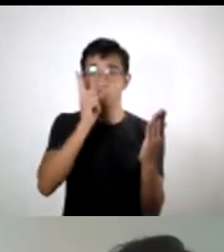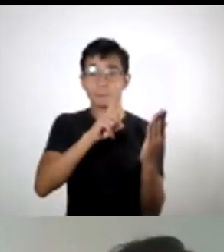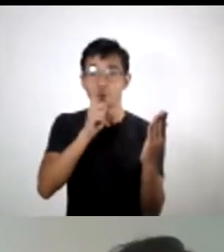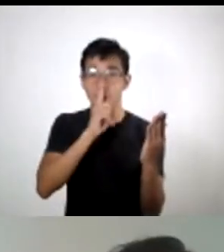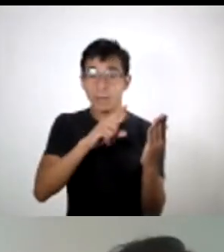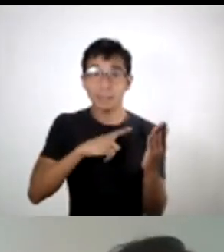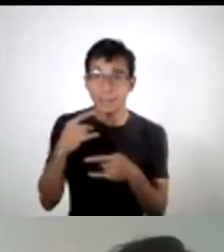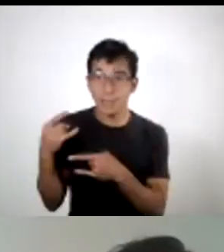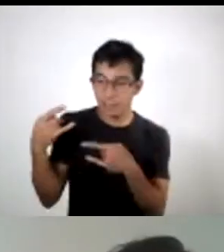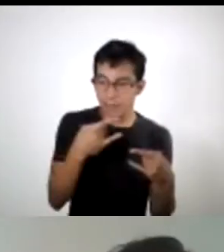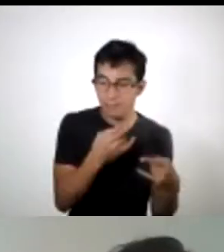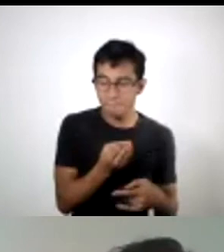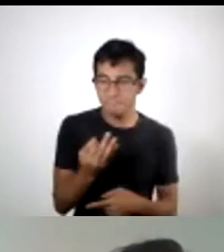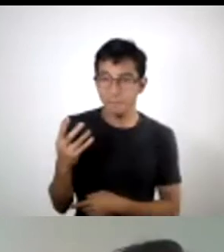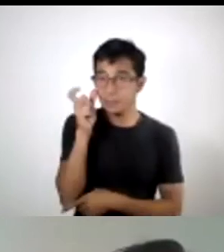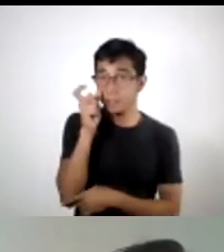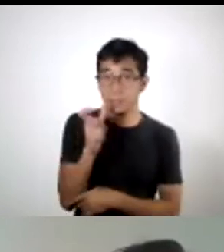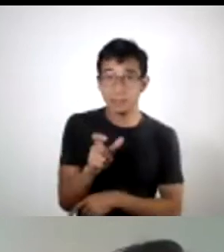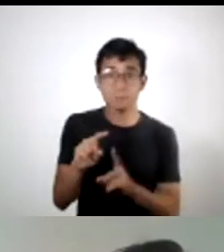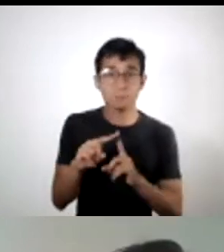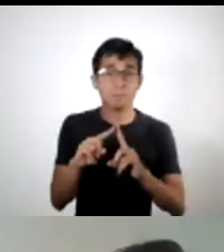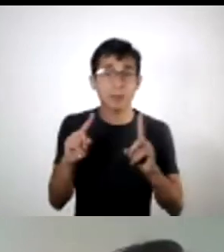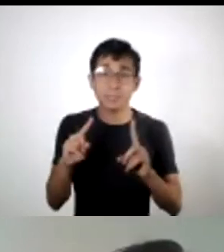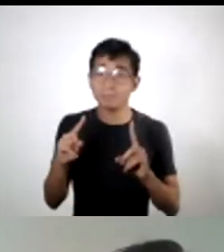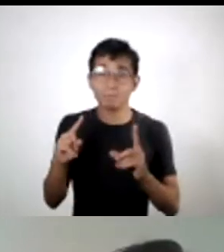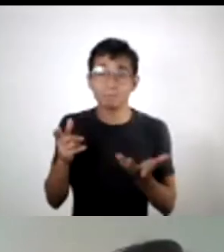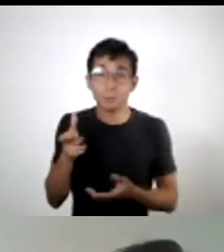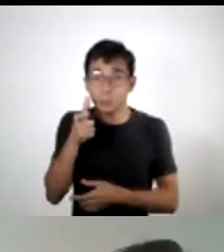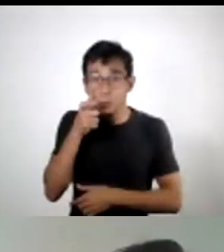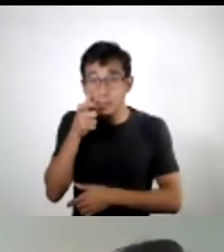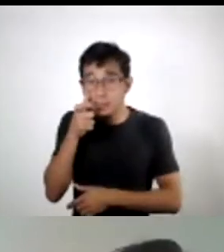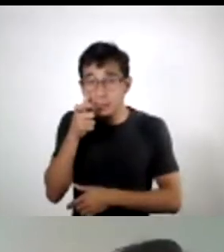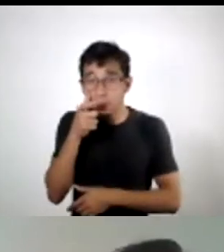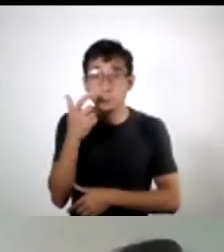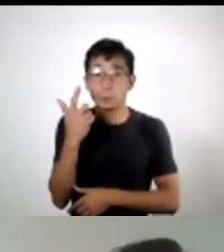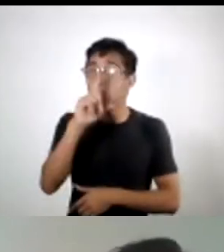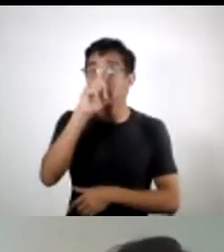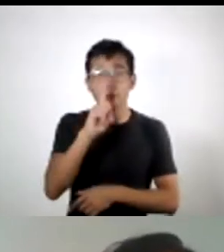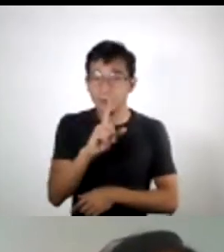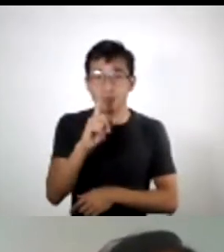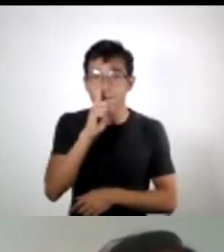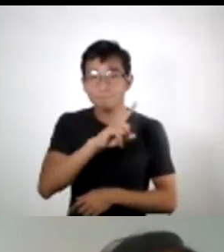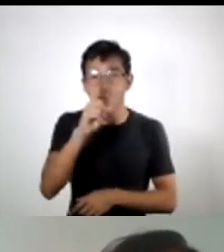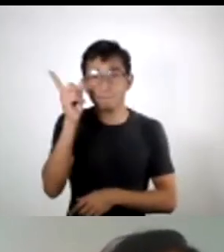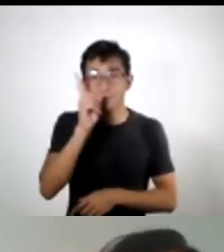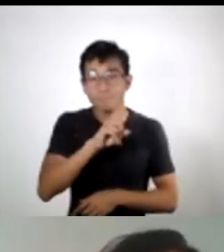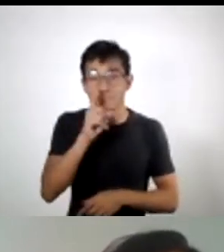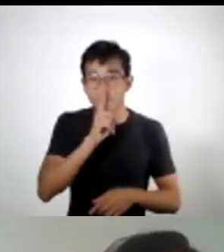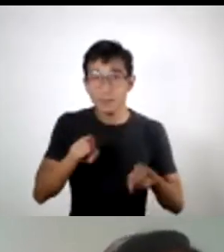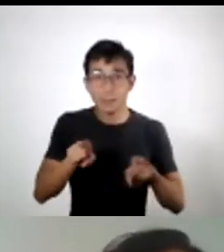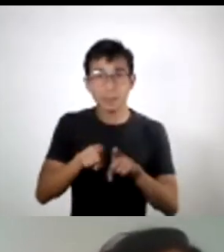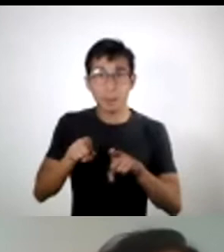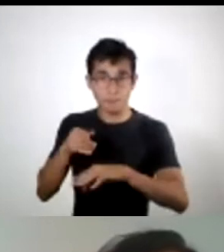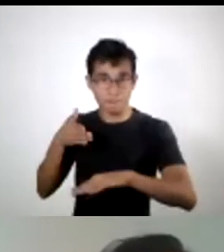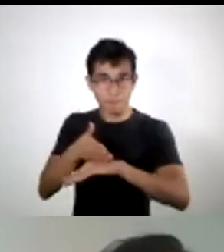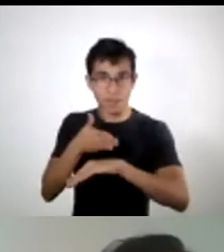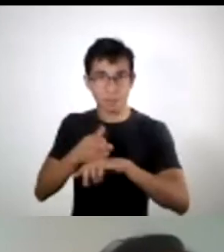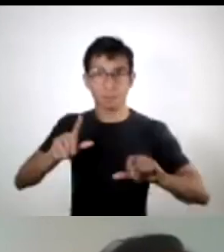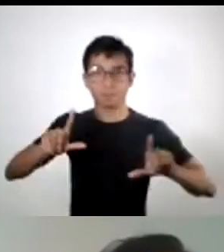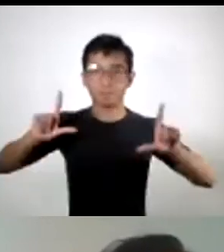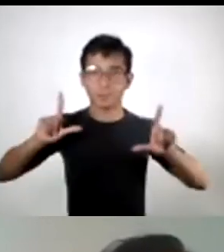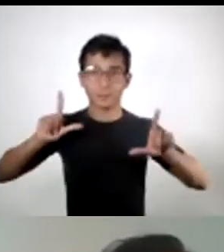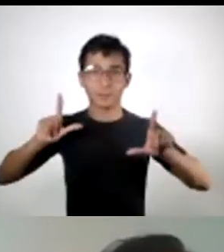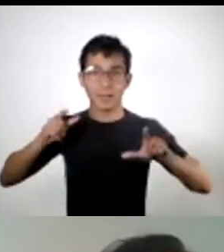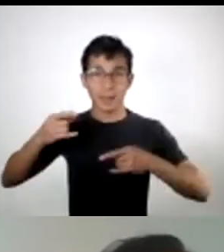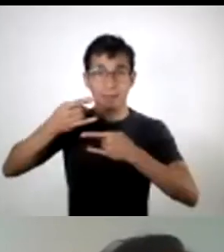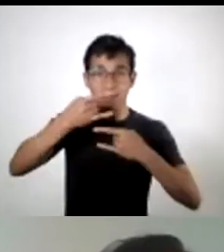gente acaba que não consegue nem assistir e muito menos participar como sujeito da ação, né? Como sujeita da